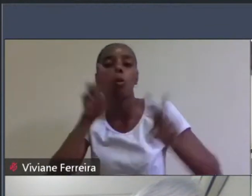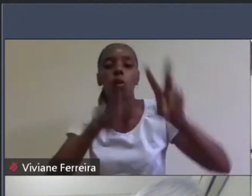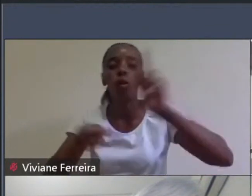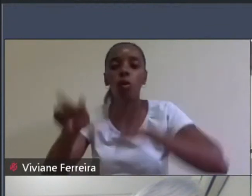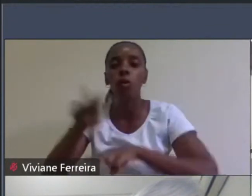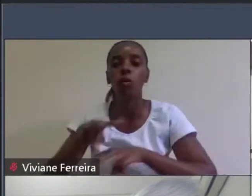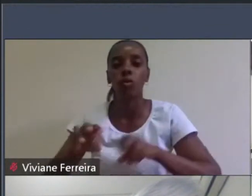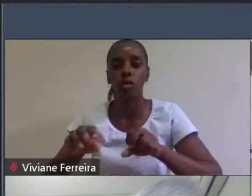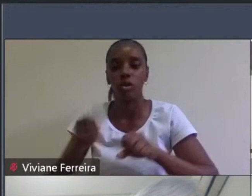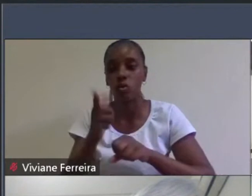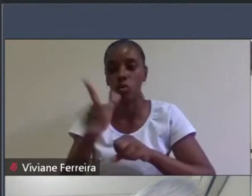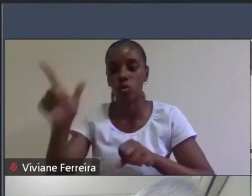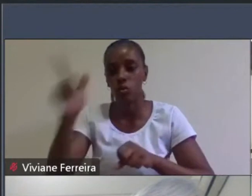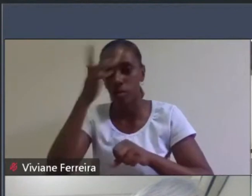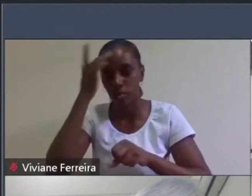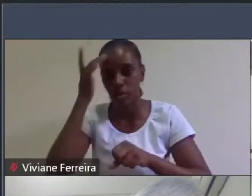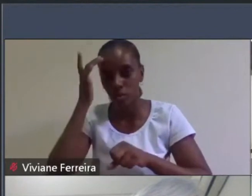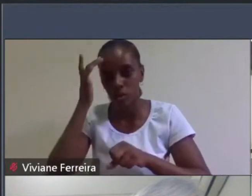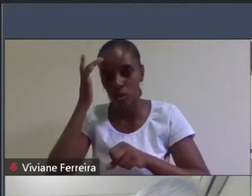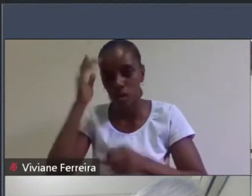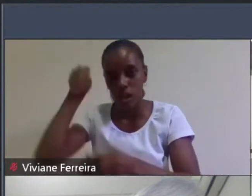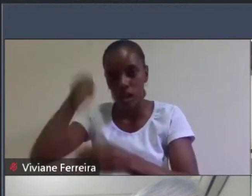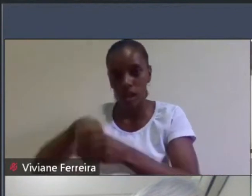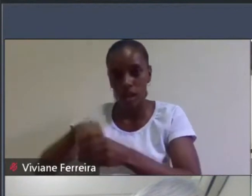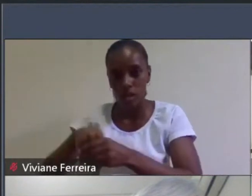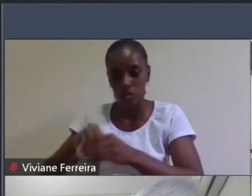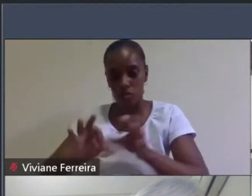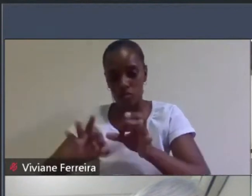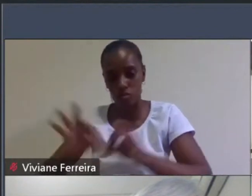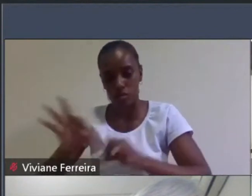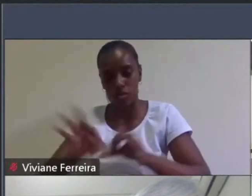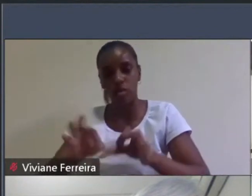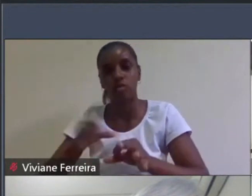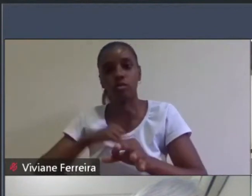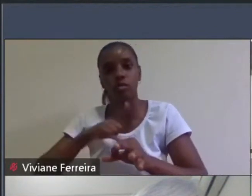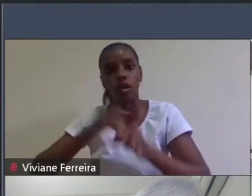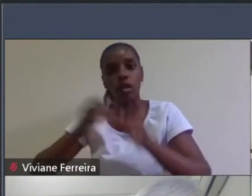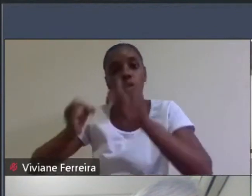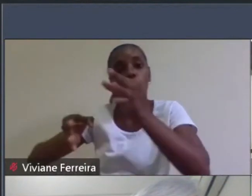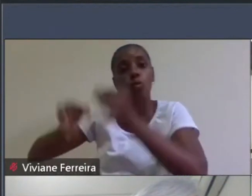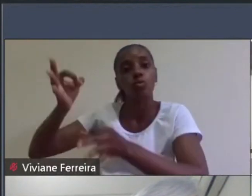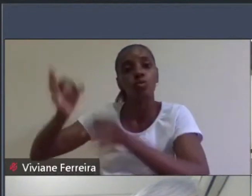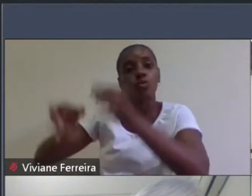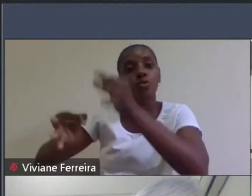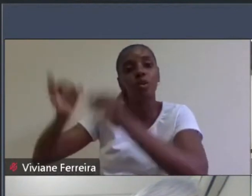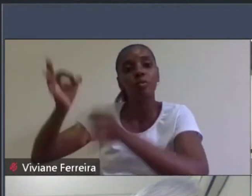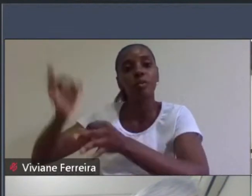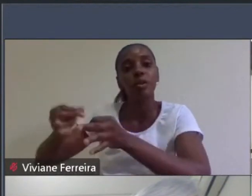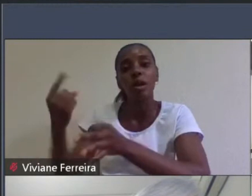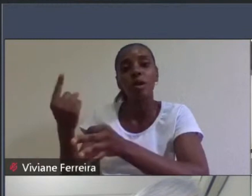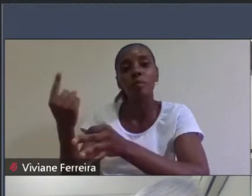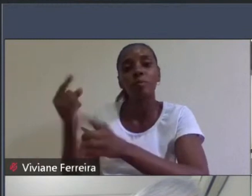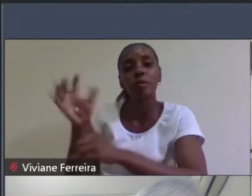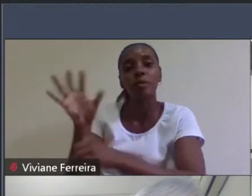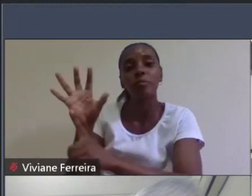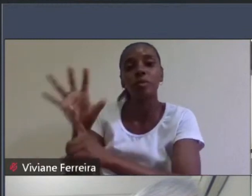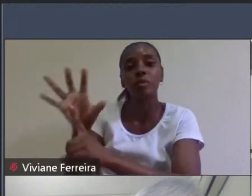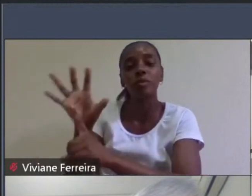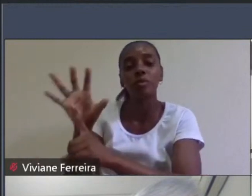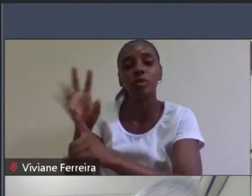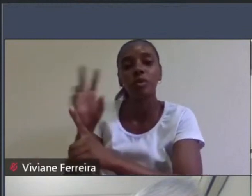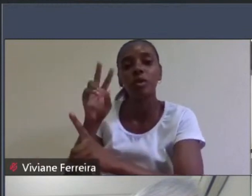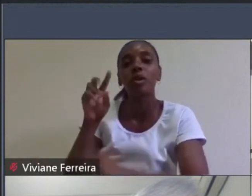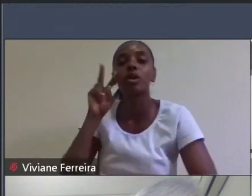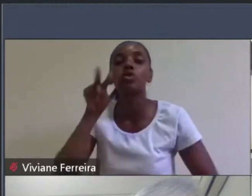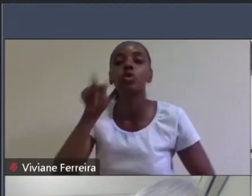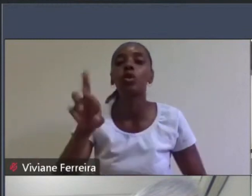dentro do processo tem o julgamento dela. E aí a primeira provocação é quando a gente olha para o RH, para a área de